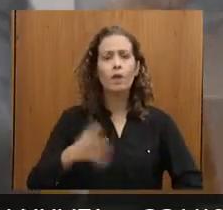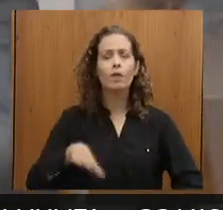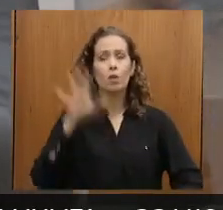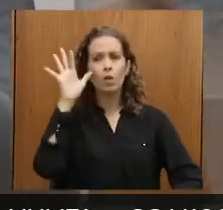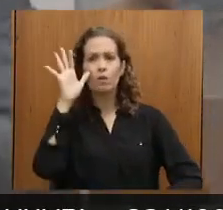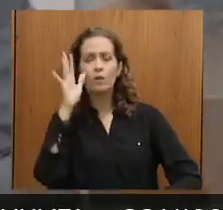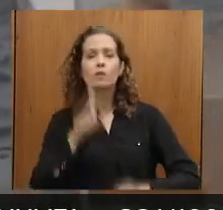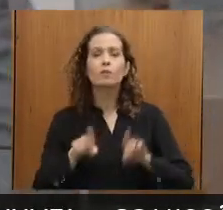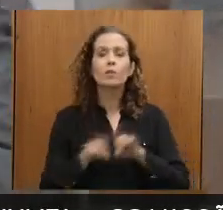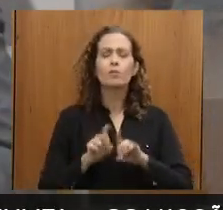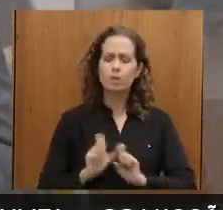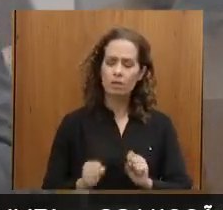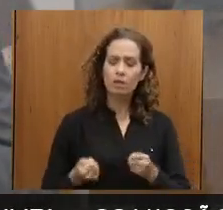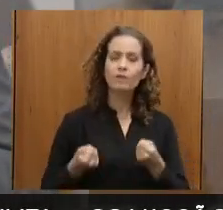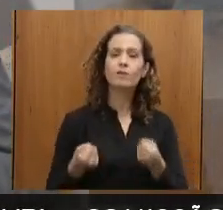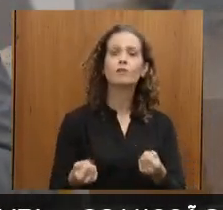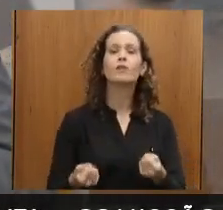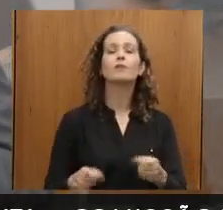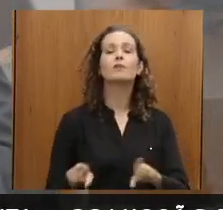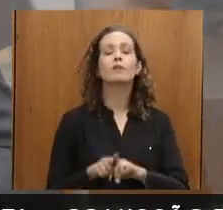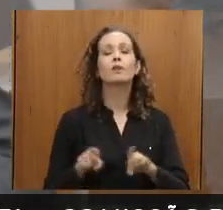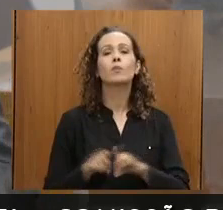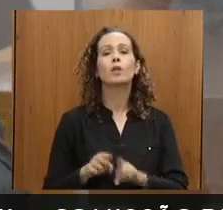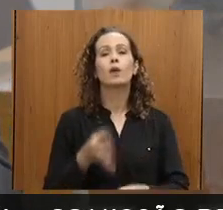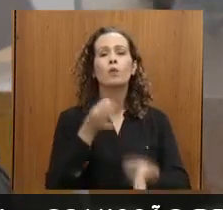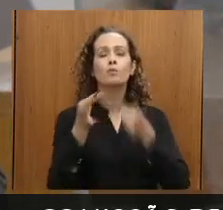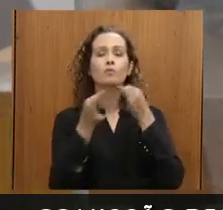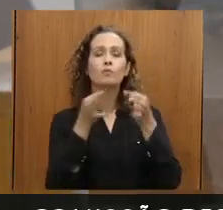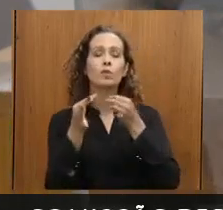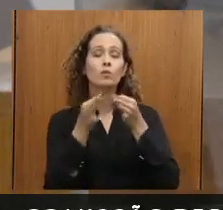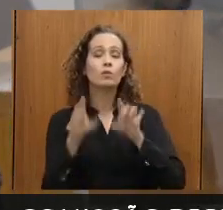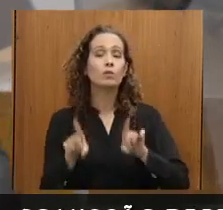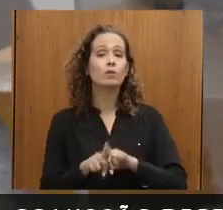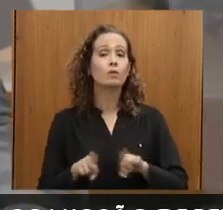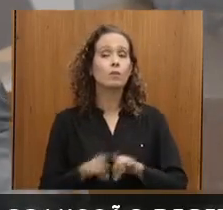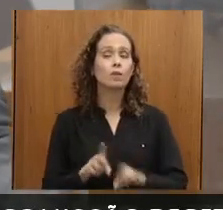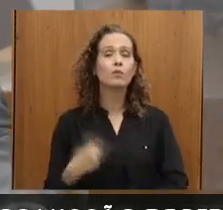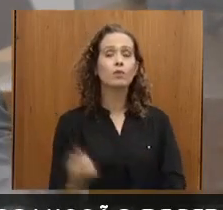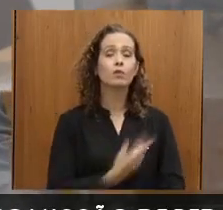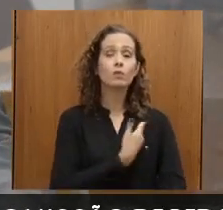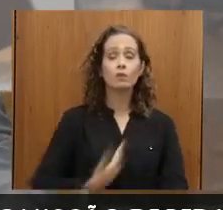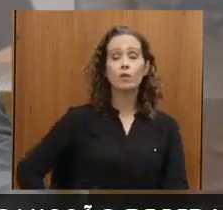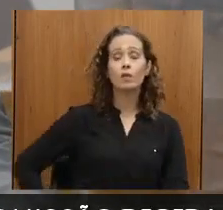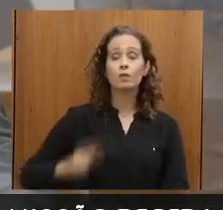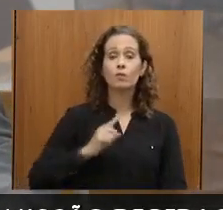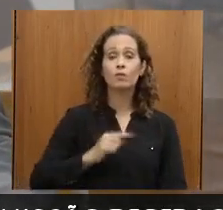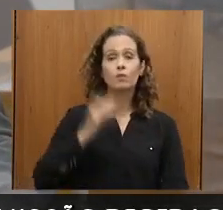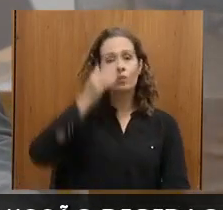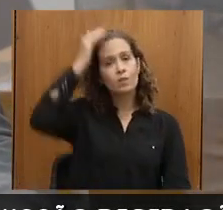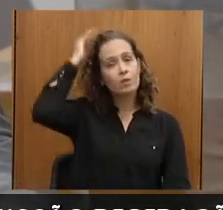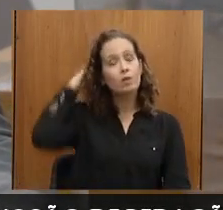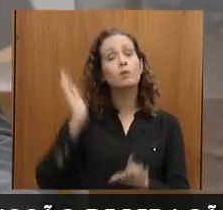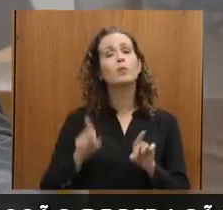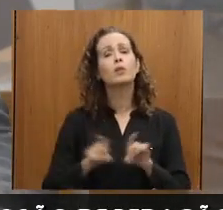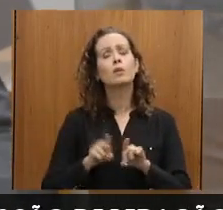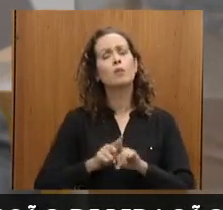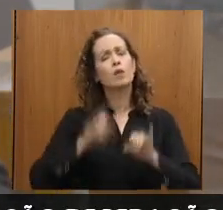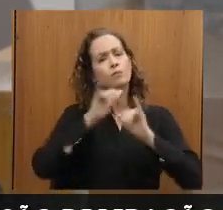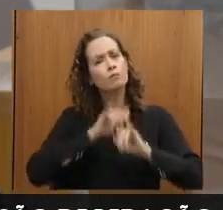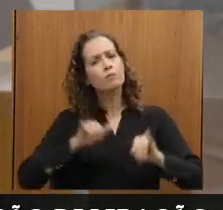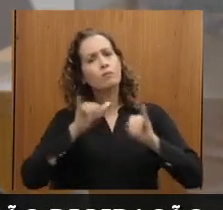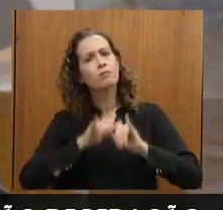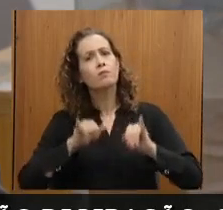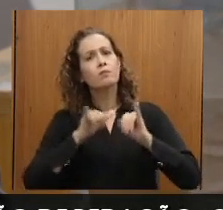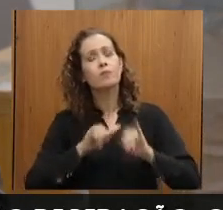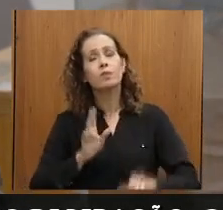mas também defendendo as nossas posições, nossas ponderações. Nosso governador Romeu Zema reafirma de